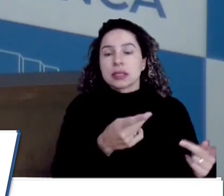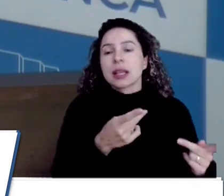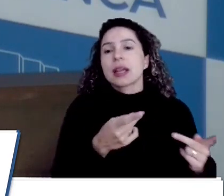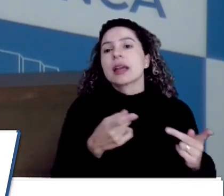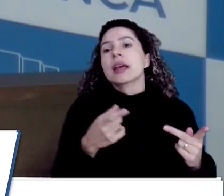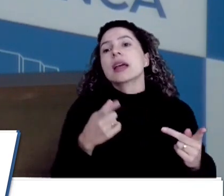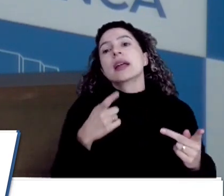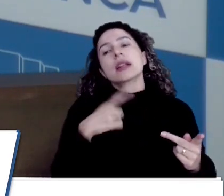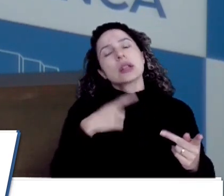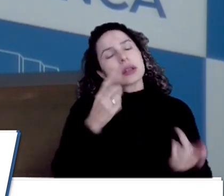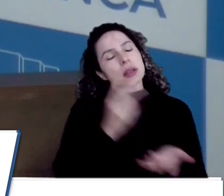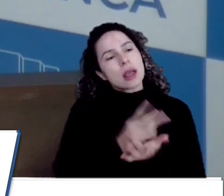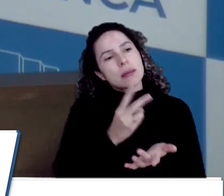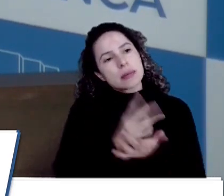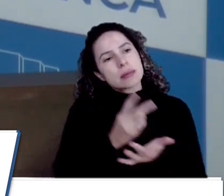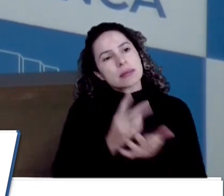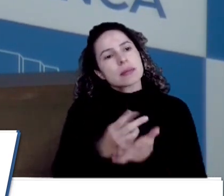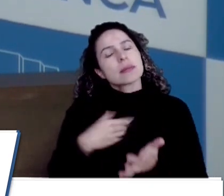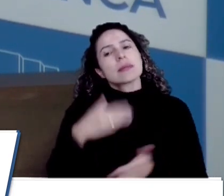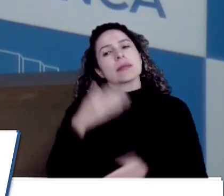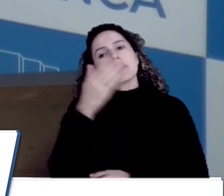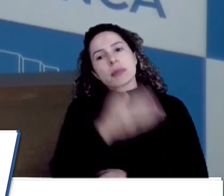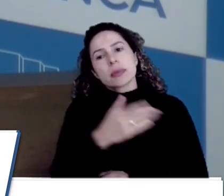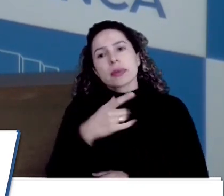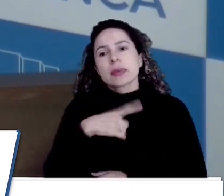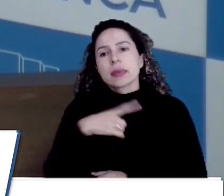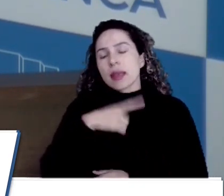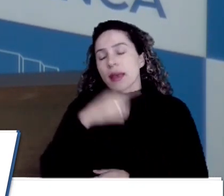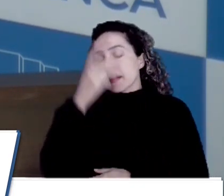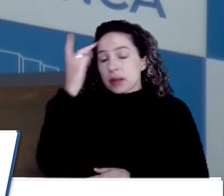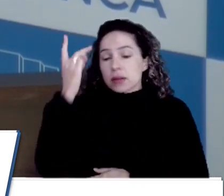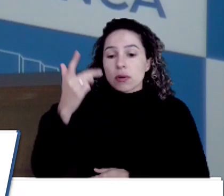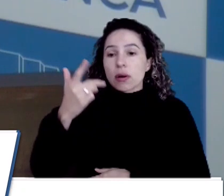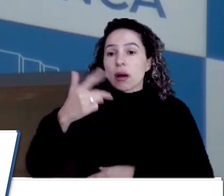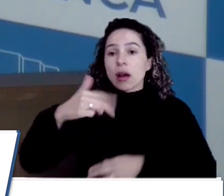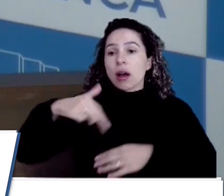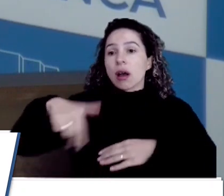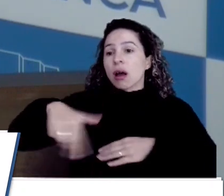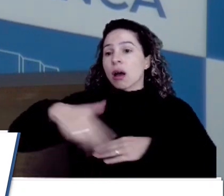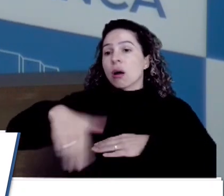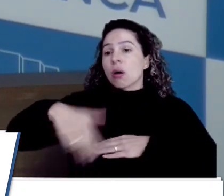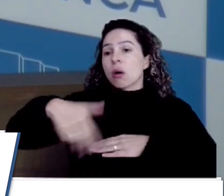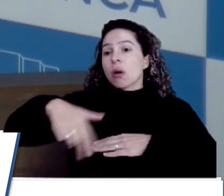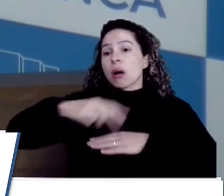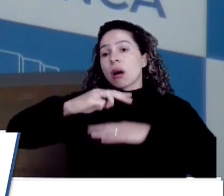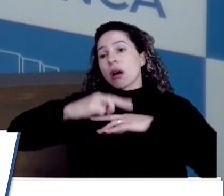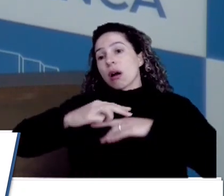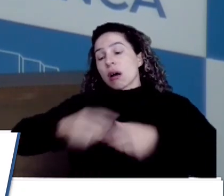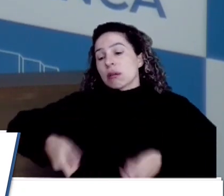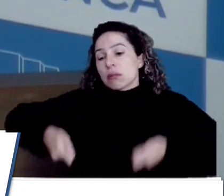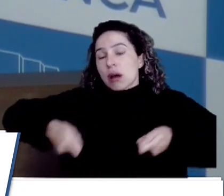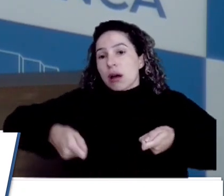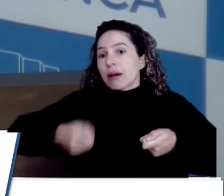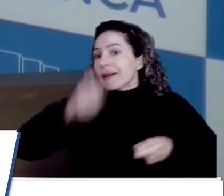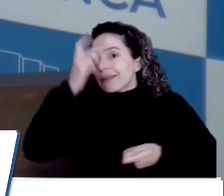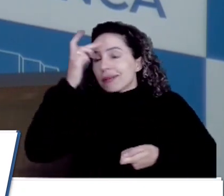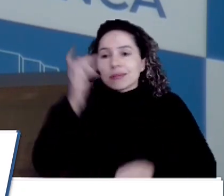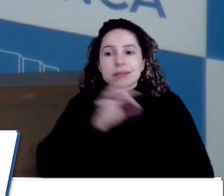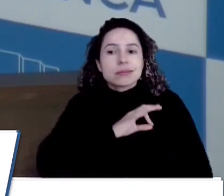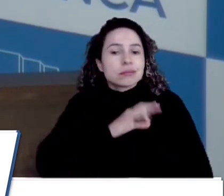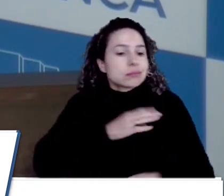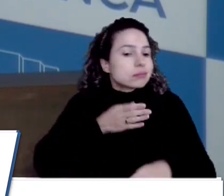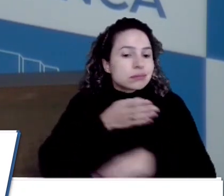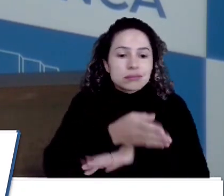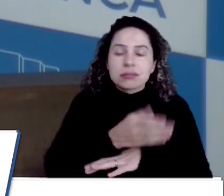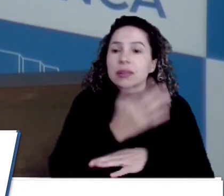vez que eu vou lá, tem andarino lá na mata, Lá ali não tem jeito da polícia chegar. Então, eu peço